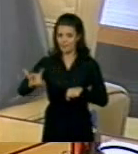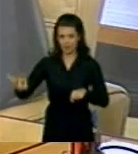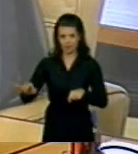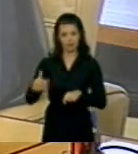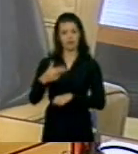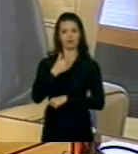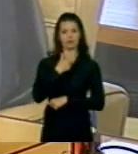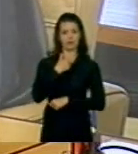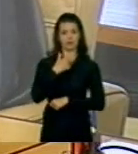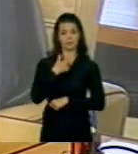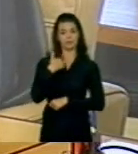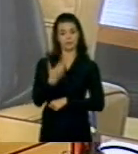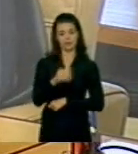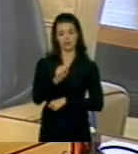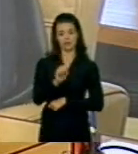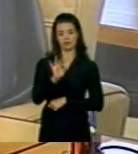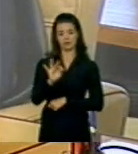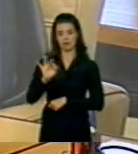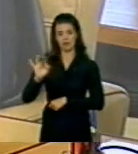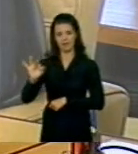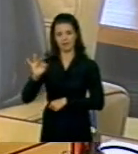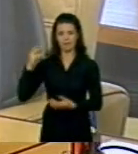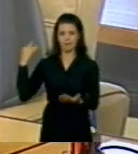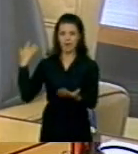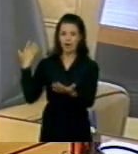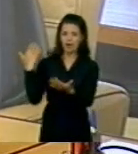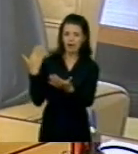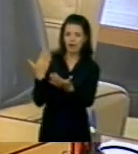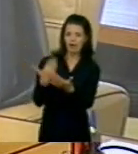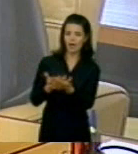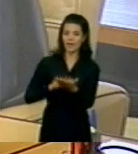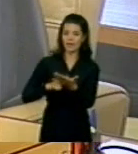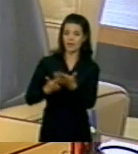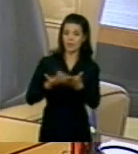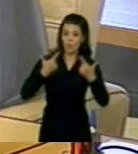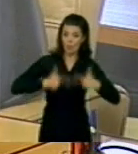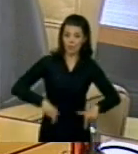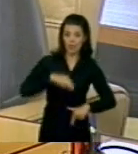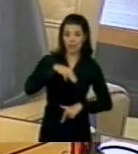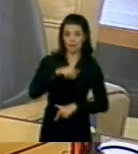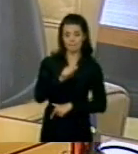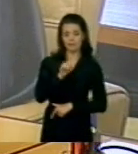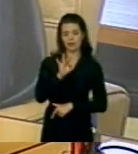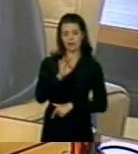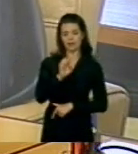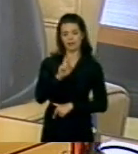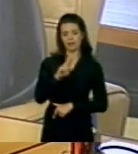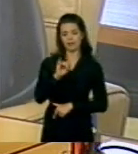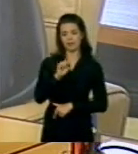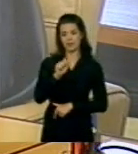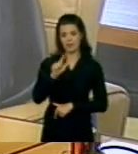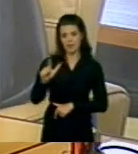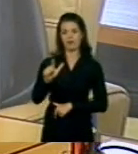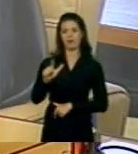ótica, o Supremo Tribunal Federal, a longa data, interpreta a imunidade material, que foi erigida em favor